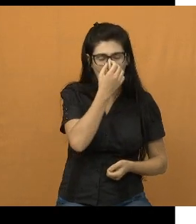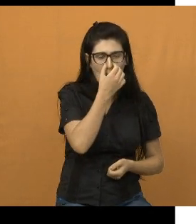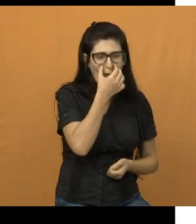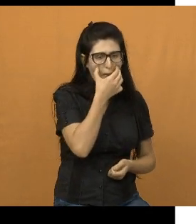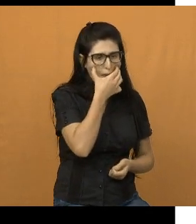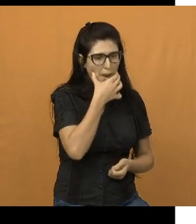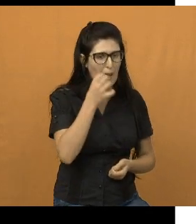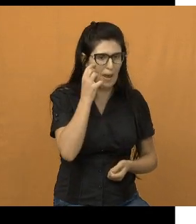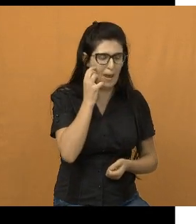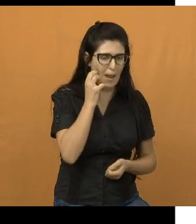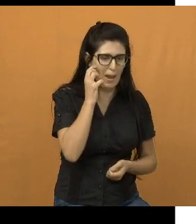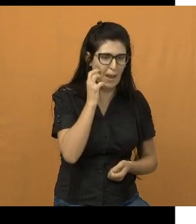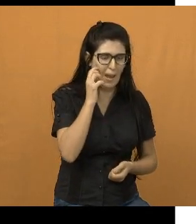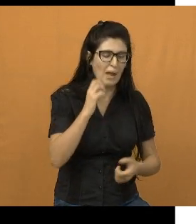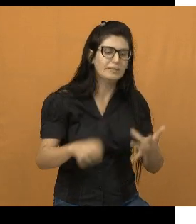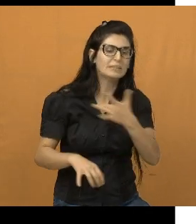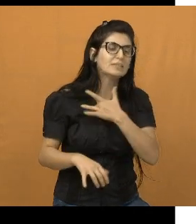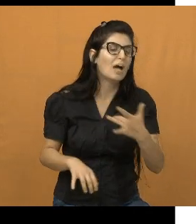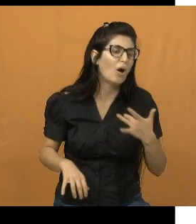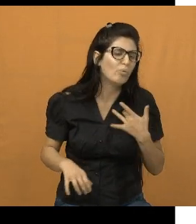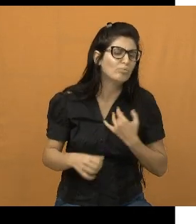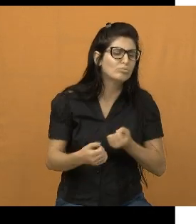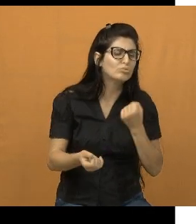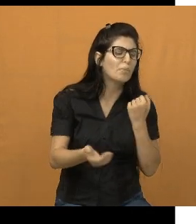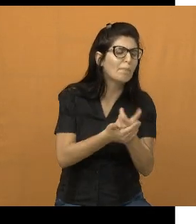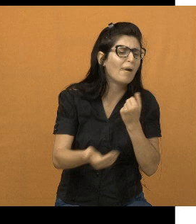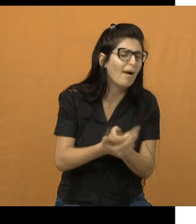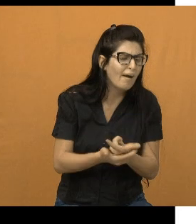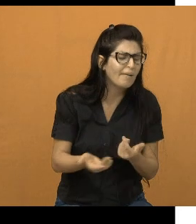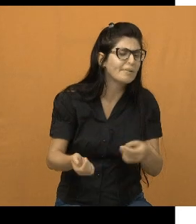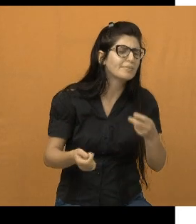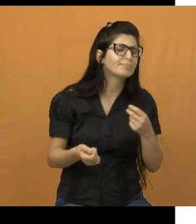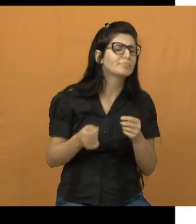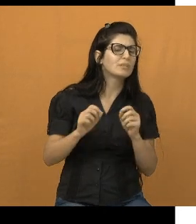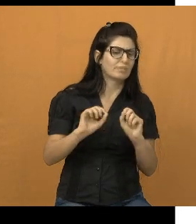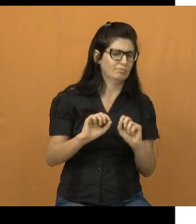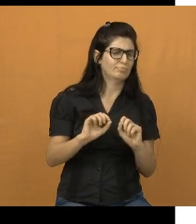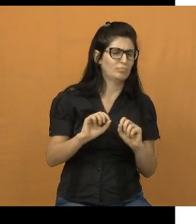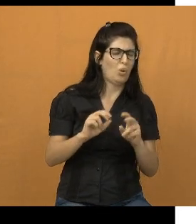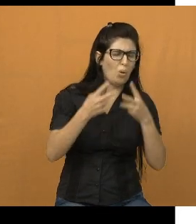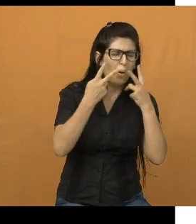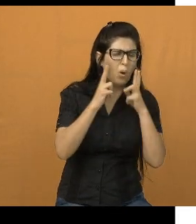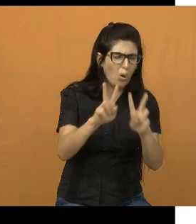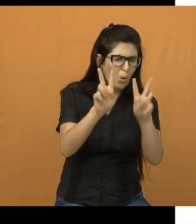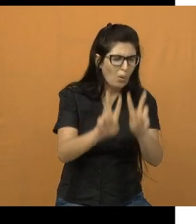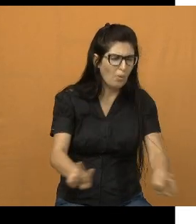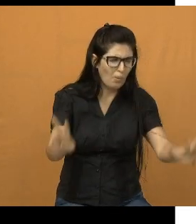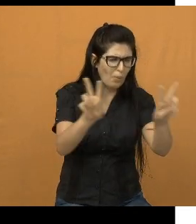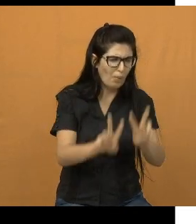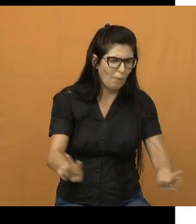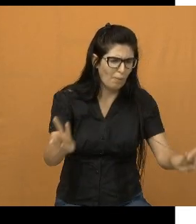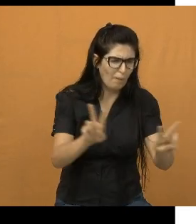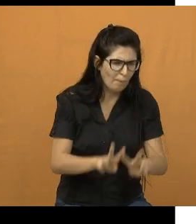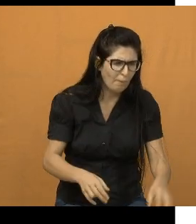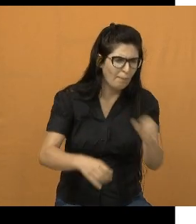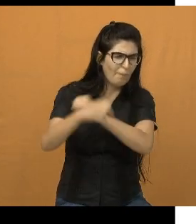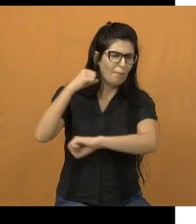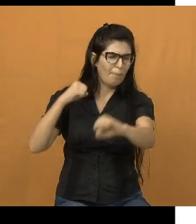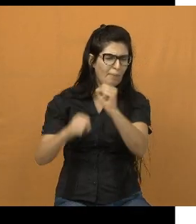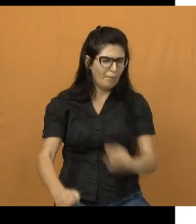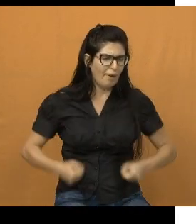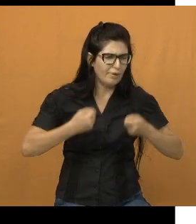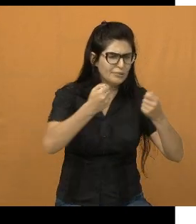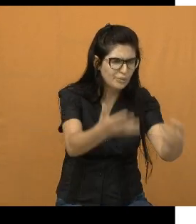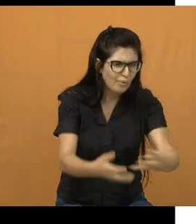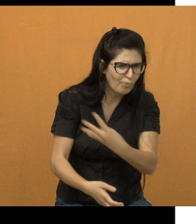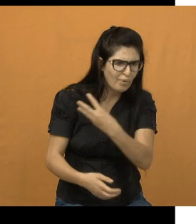Aplicação geral dos recursos da saúde. Eu queria que vocês observassem, no primeiro quadrimestre nós gastamos 43 milhões,